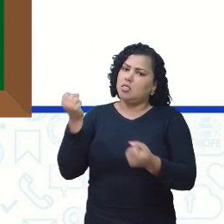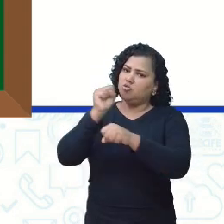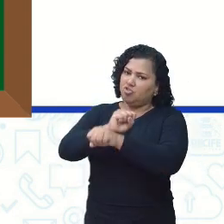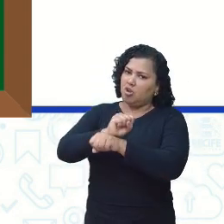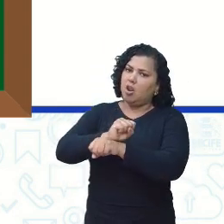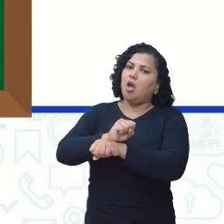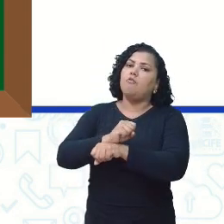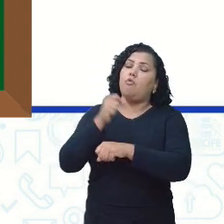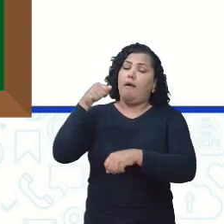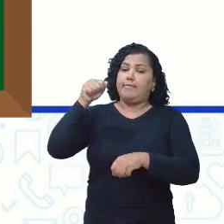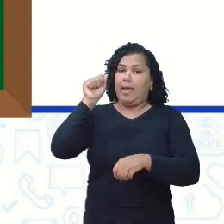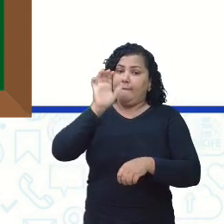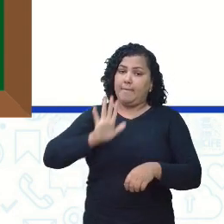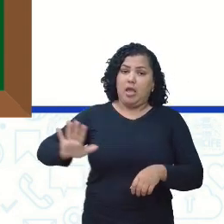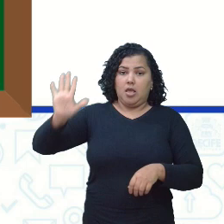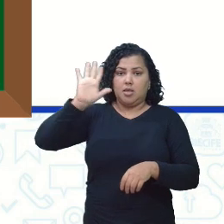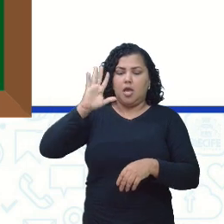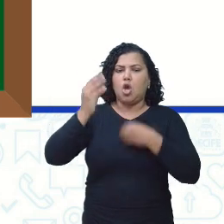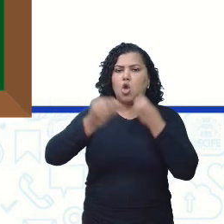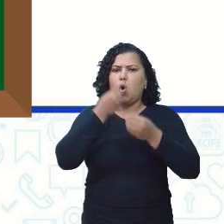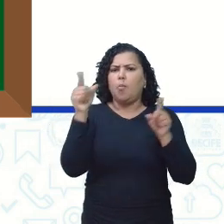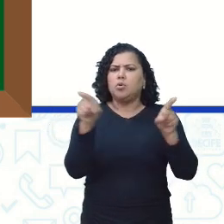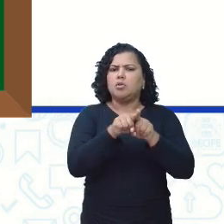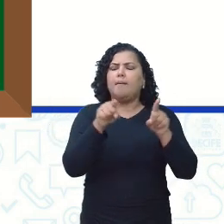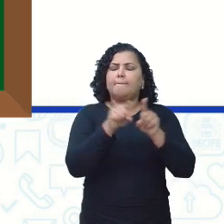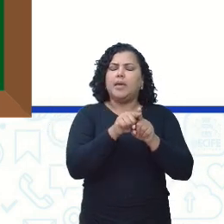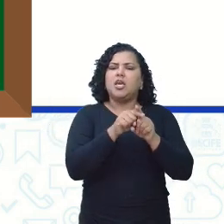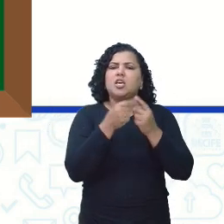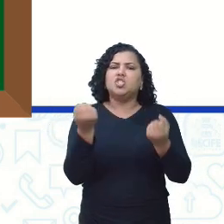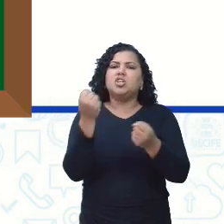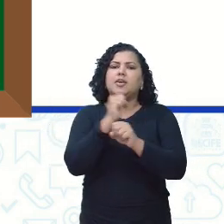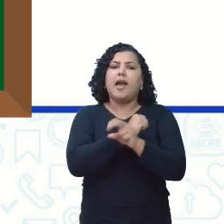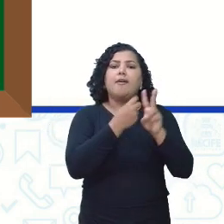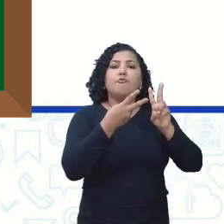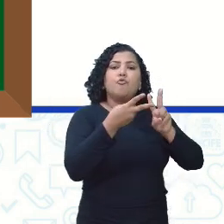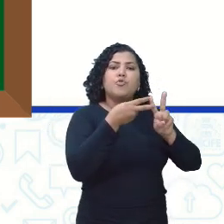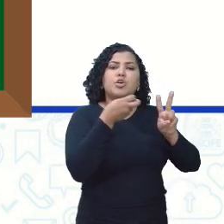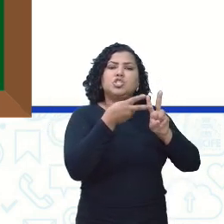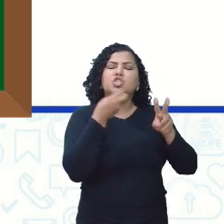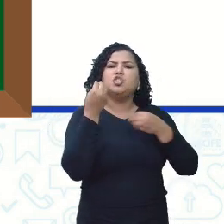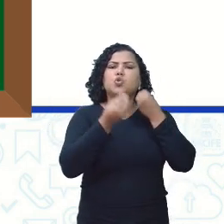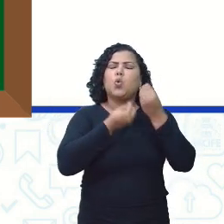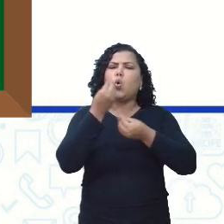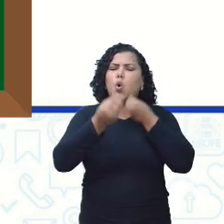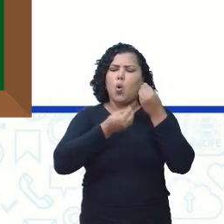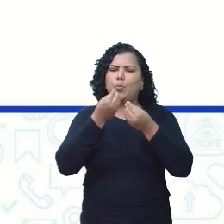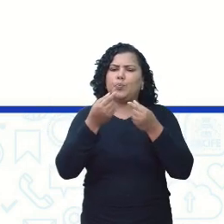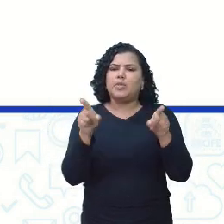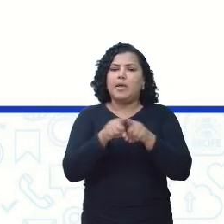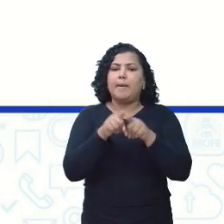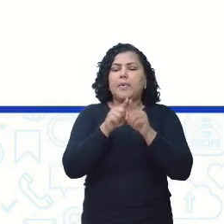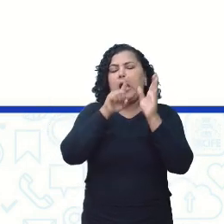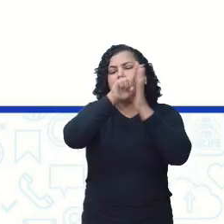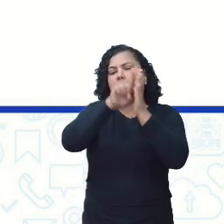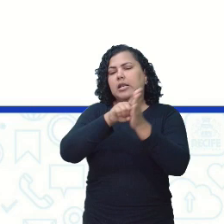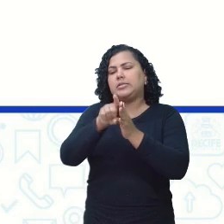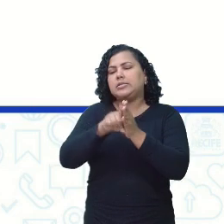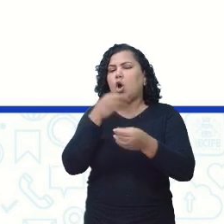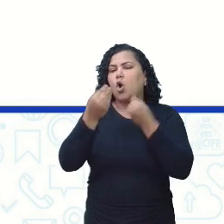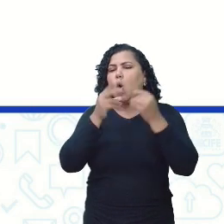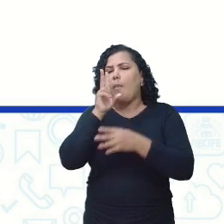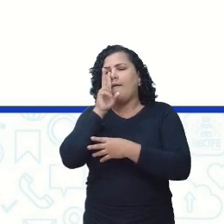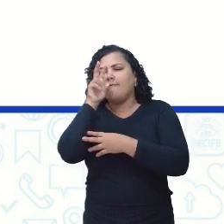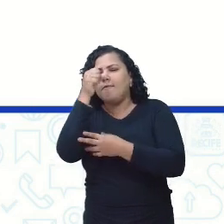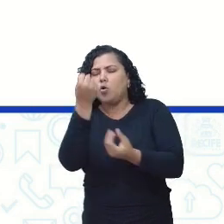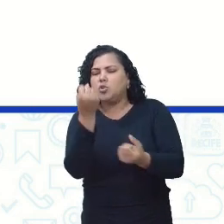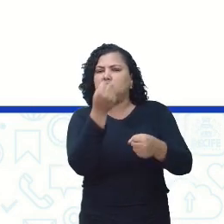e escravização dos indígenas. E 2, analisar a força da escravidão na construção social do Brasil. Então, esses são os